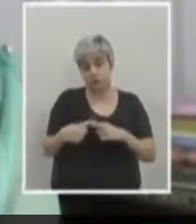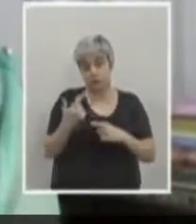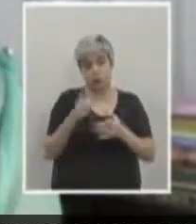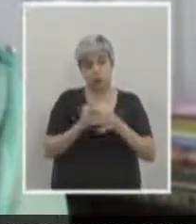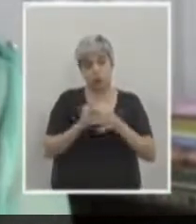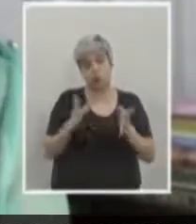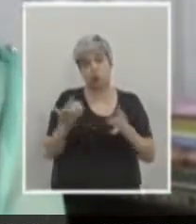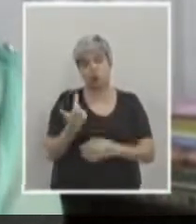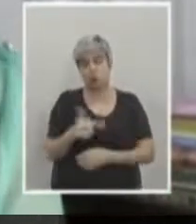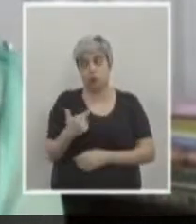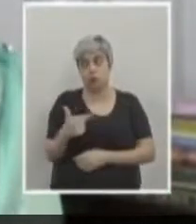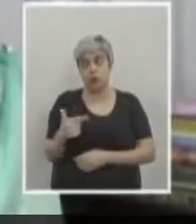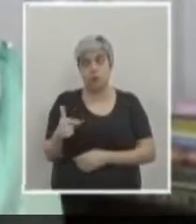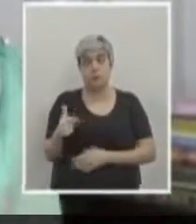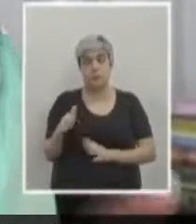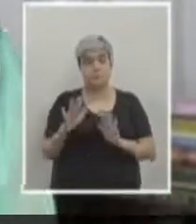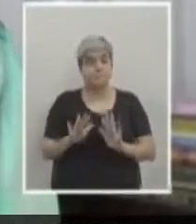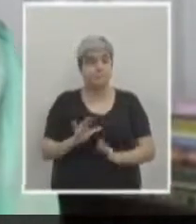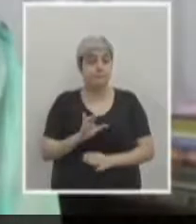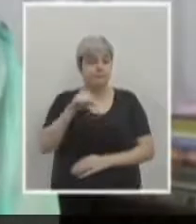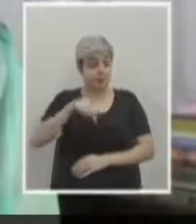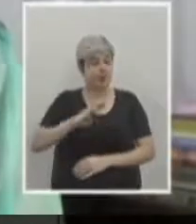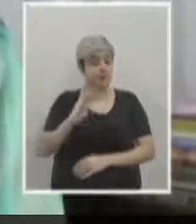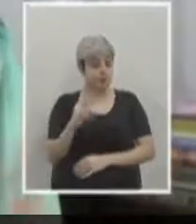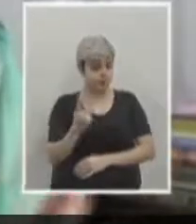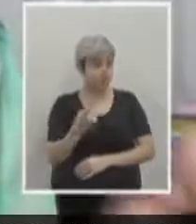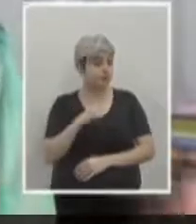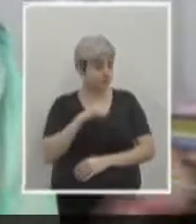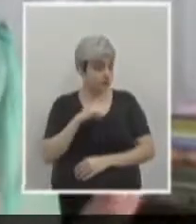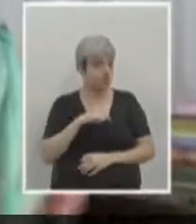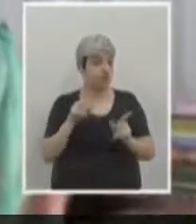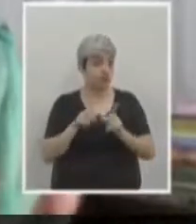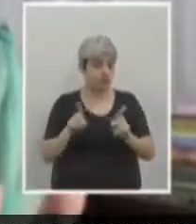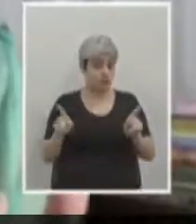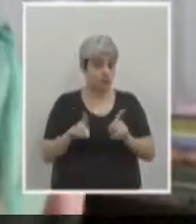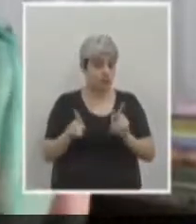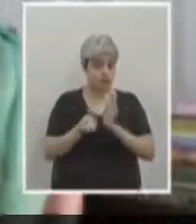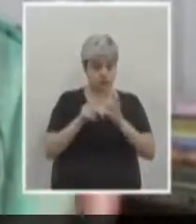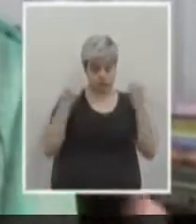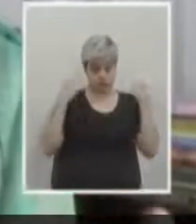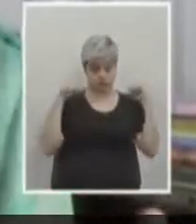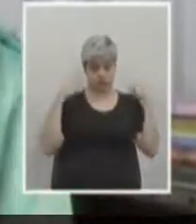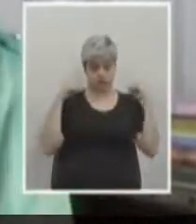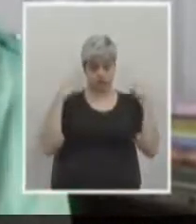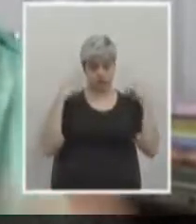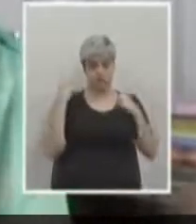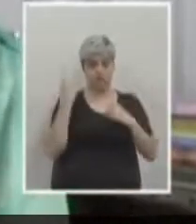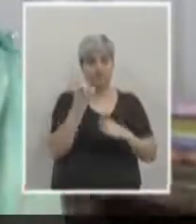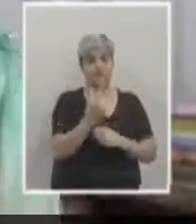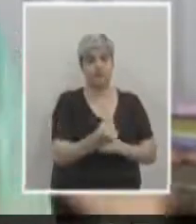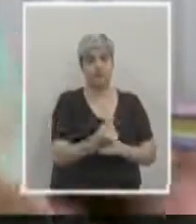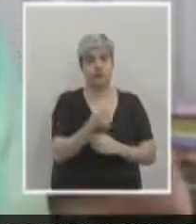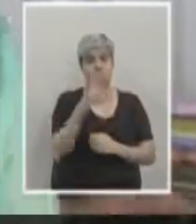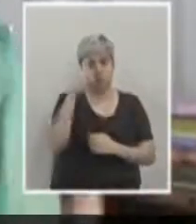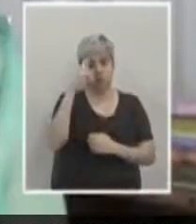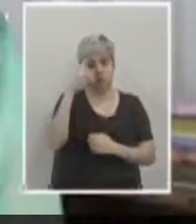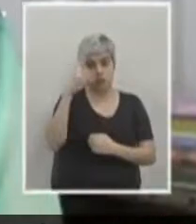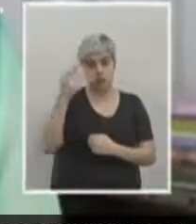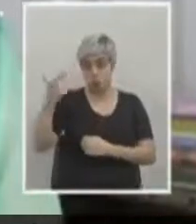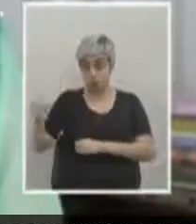falado e a nota técnica traz isso. Mas em Belo Horizonte, tem professor, por exemplo, de educação física que sai para a direção e um professor não autorizado que